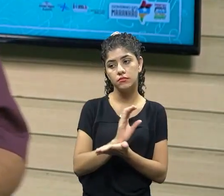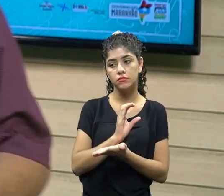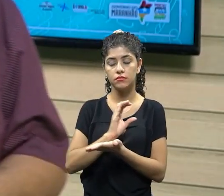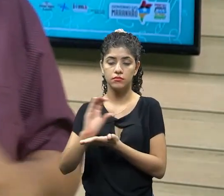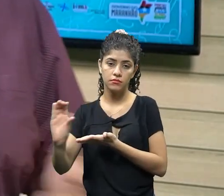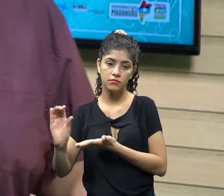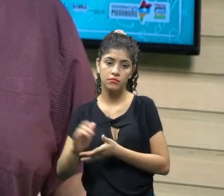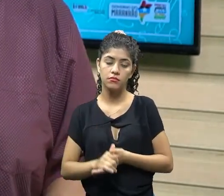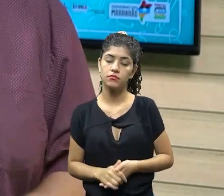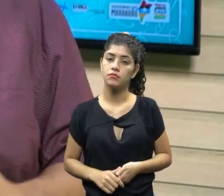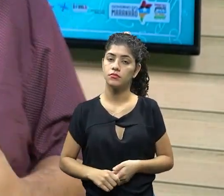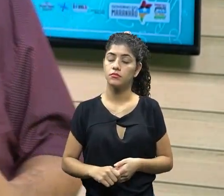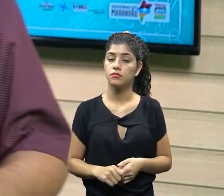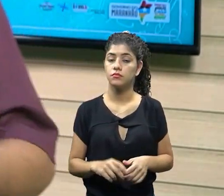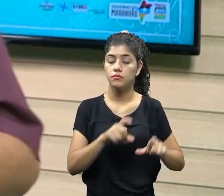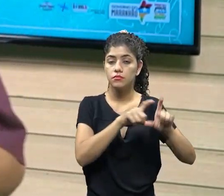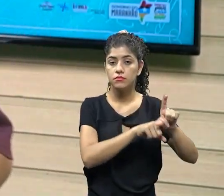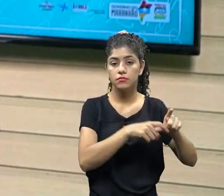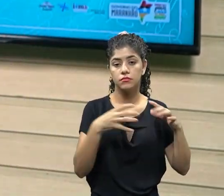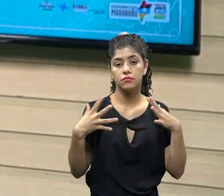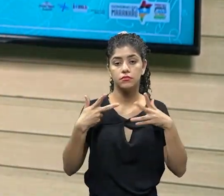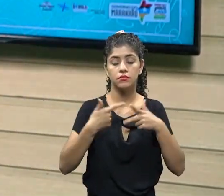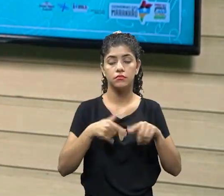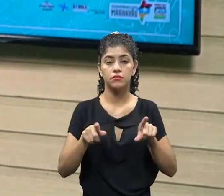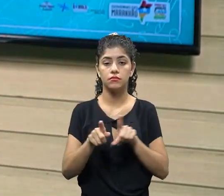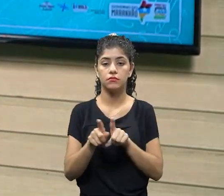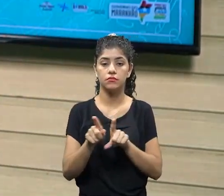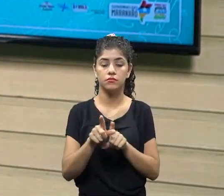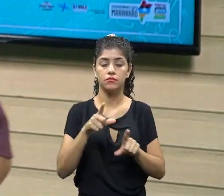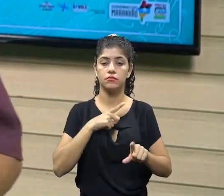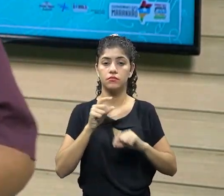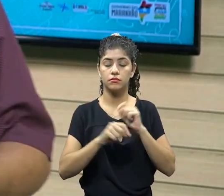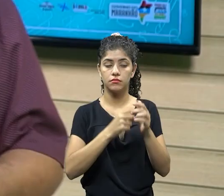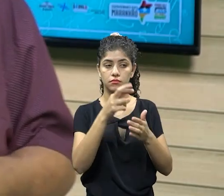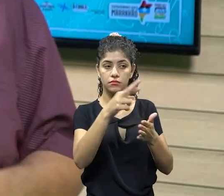tal. E também gerar relatórios financeiros para que você tenha algo